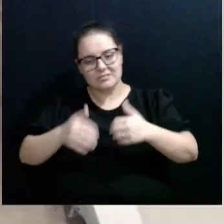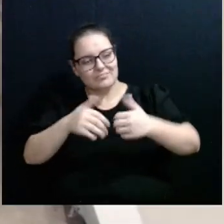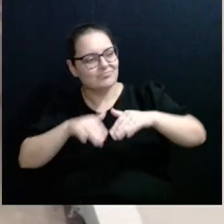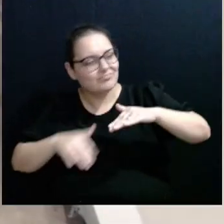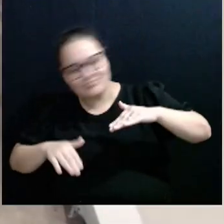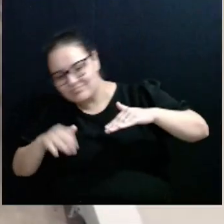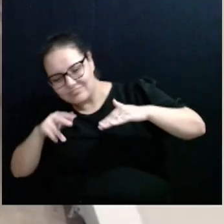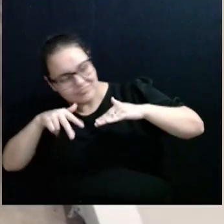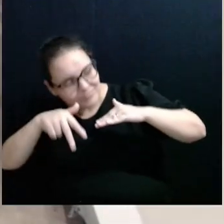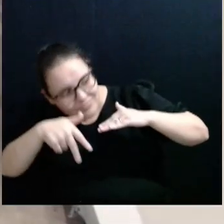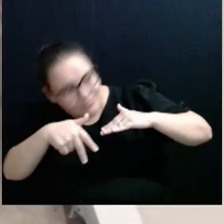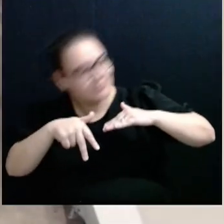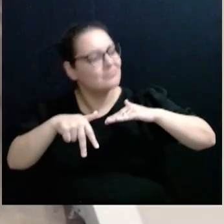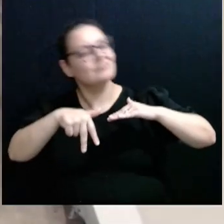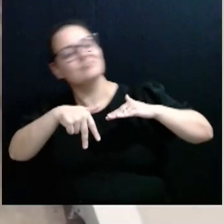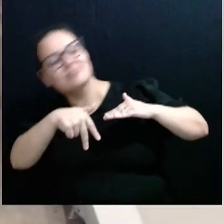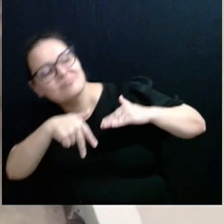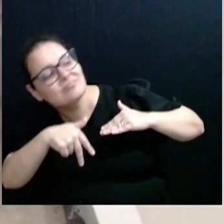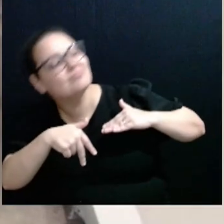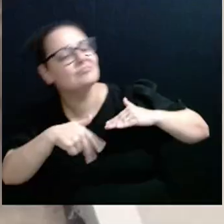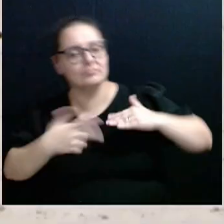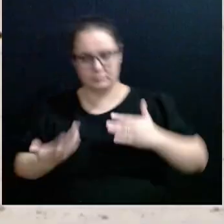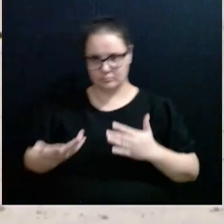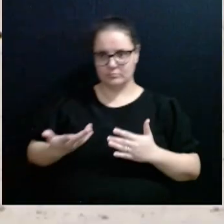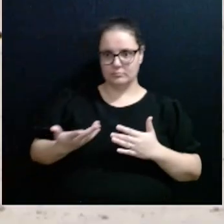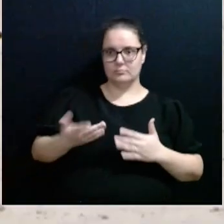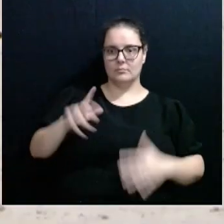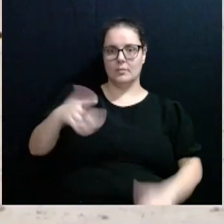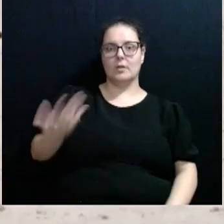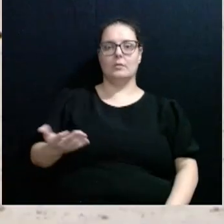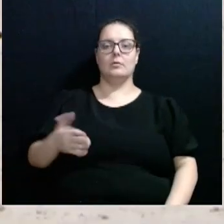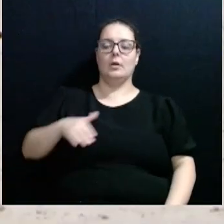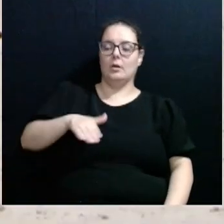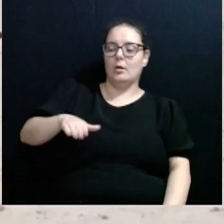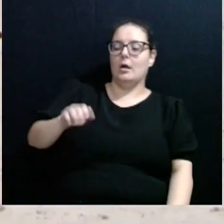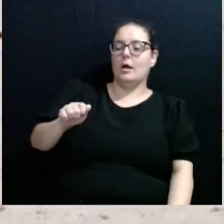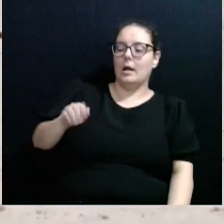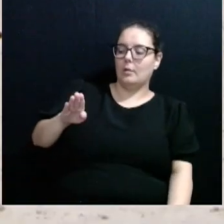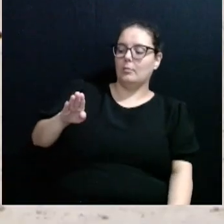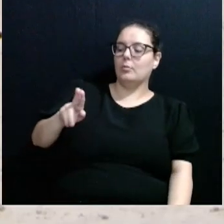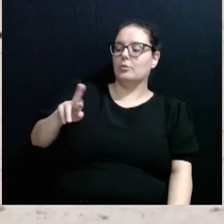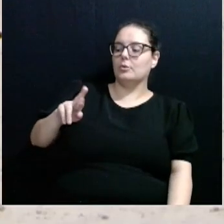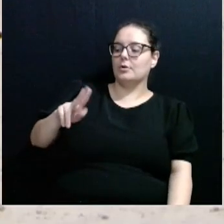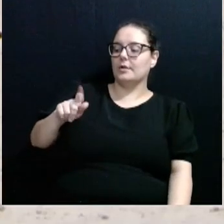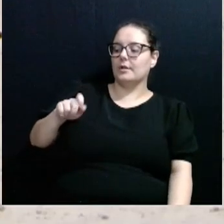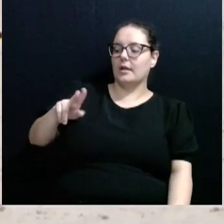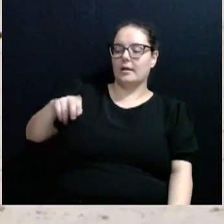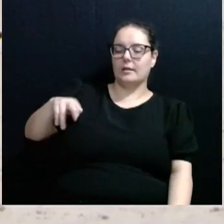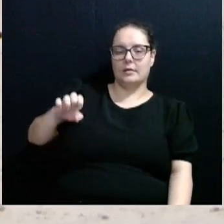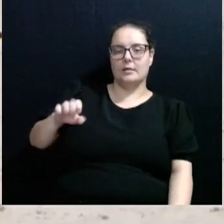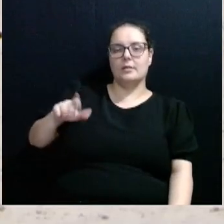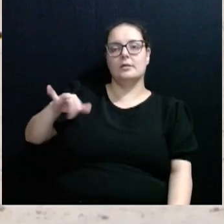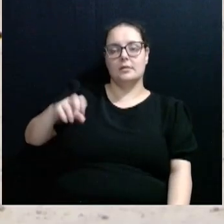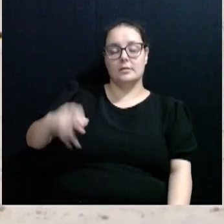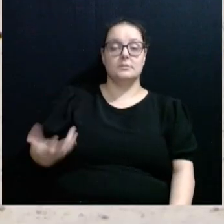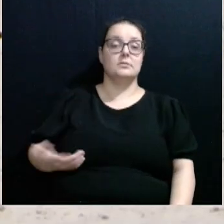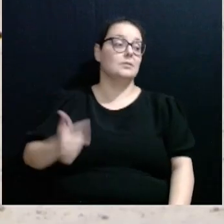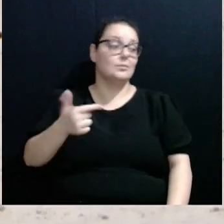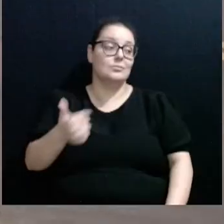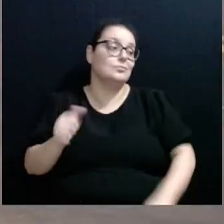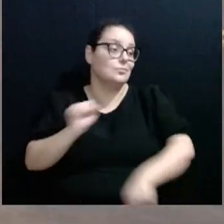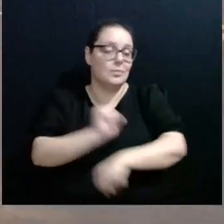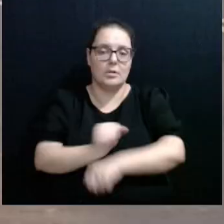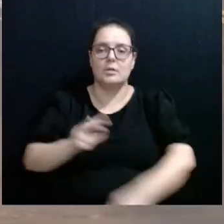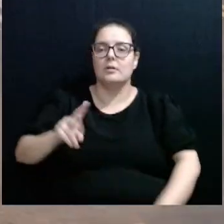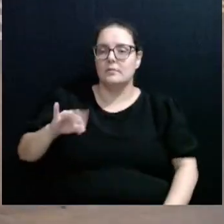muito movimento, ônibus descem pela Albuquerque Lins e outras ruas do bairro e não tinham onde parar aqui na Vicente Belocchio, então ficavam parados aqui